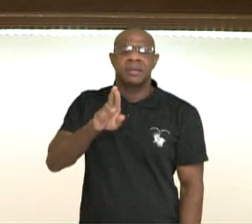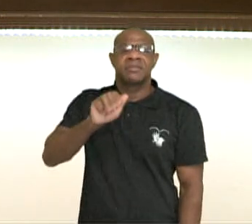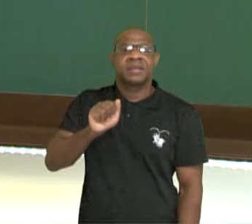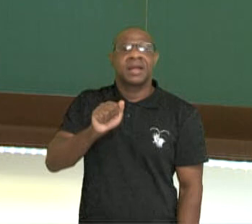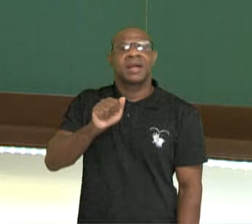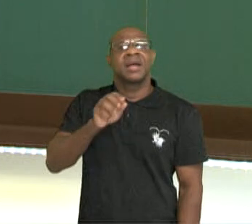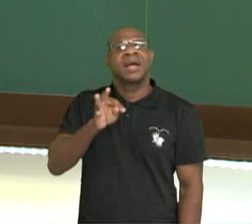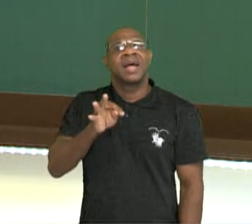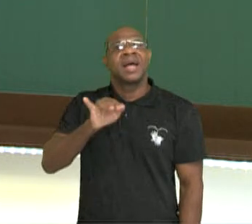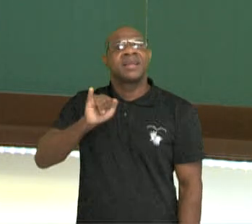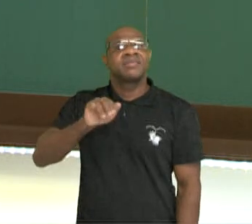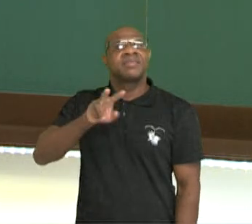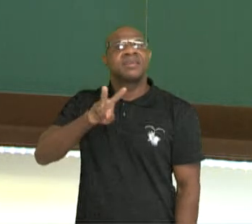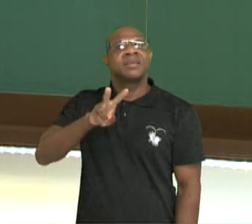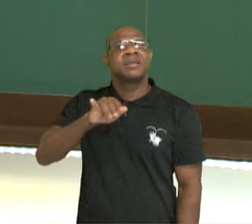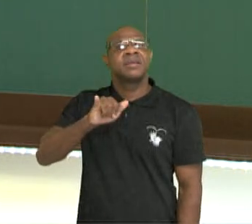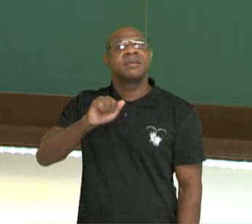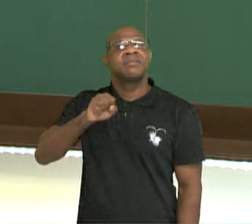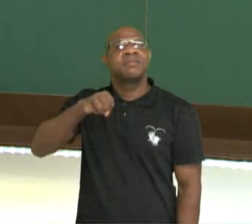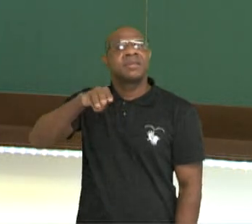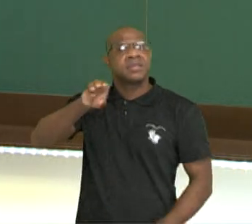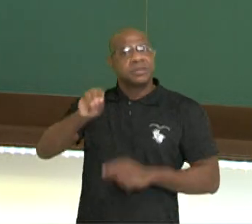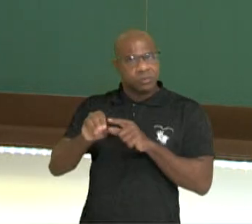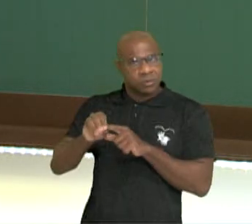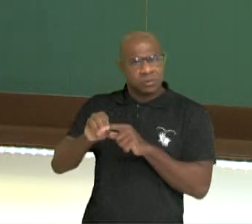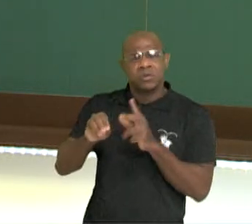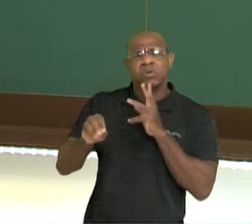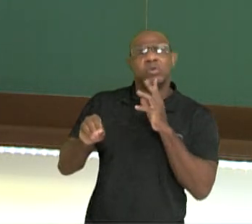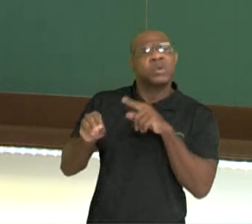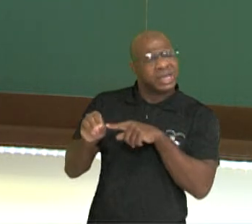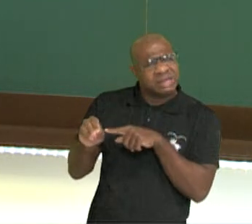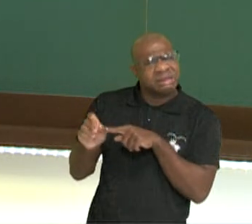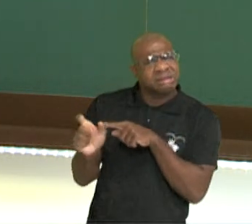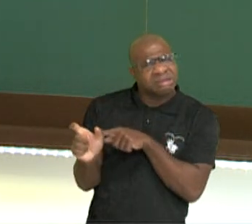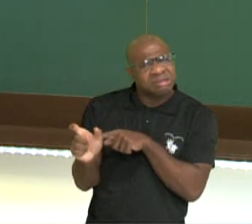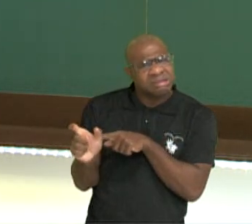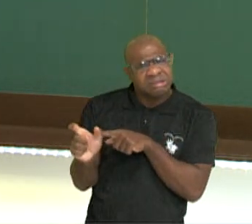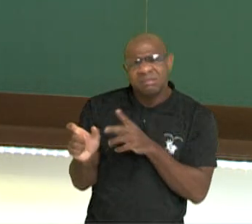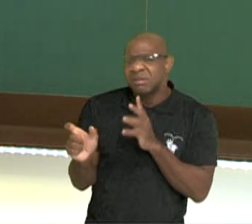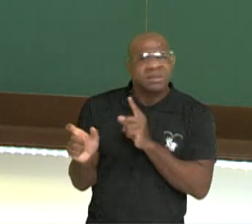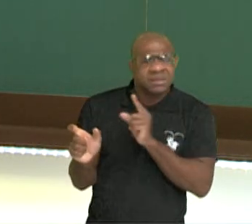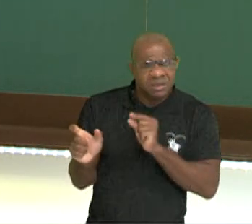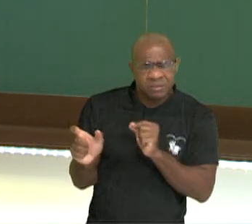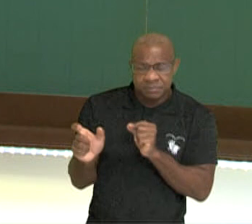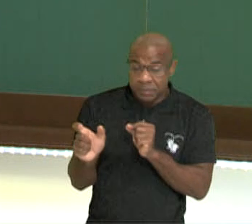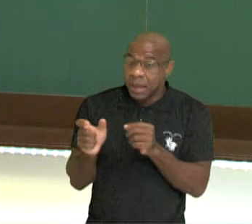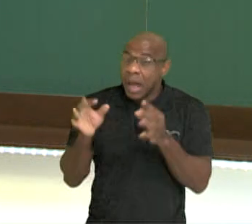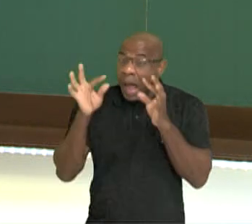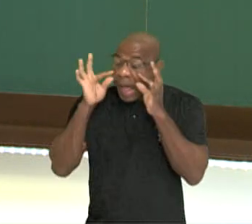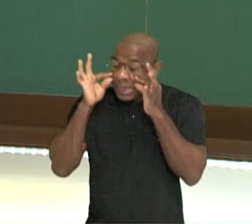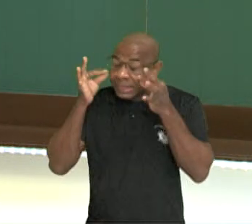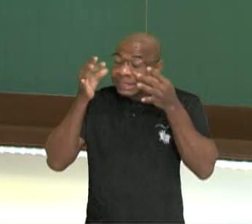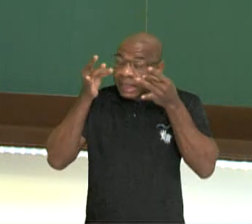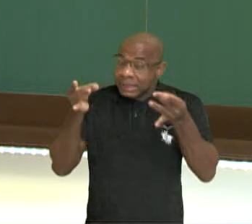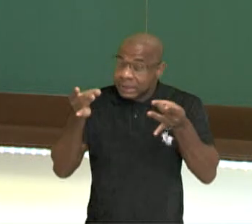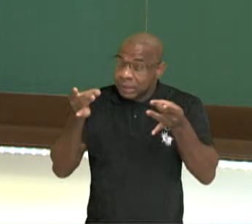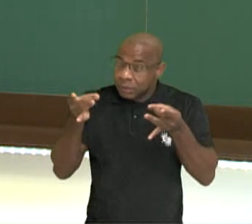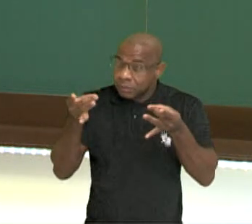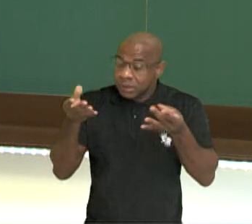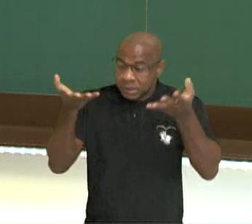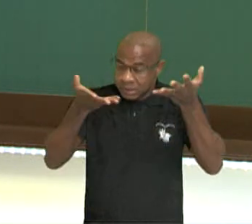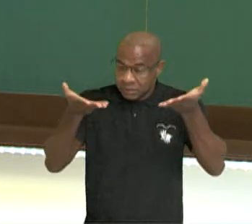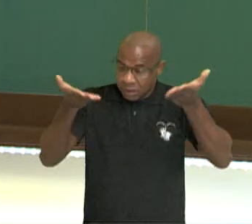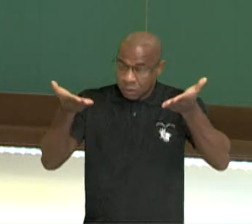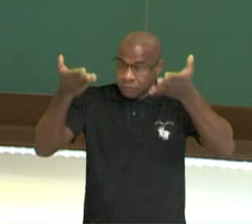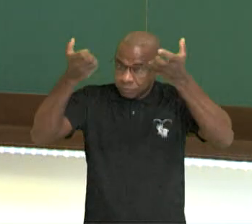falar, presta atenção nessa aula porque a gente vai conhecer o que é isso. Mas antes, vamos para os nossos recadinhos.